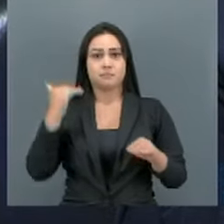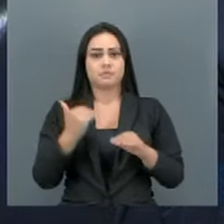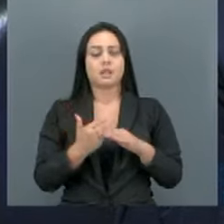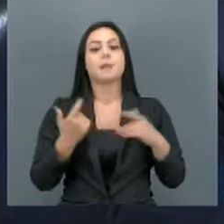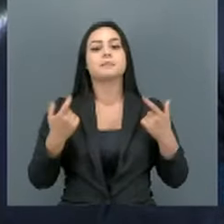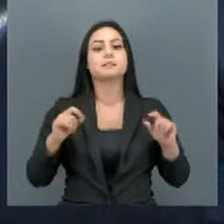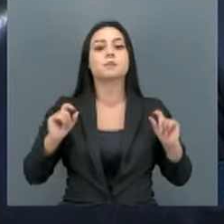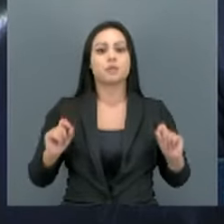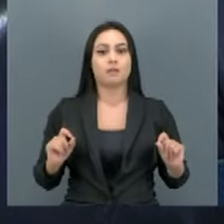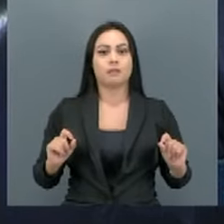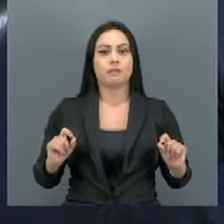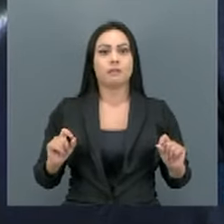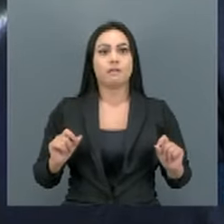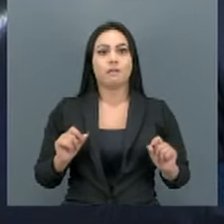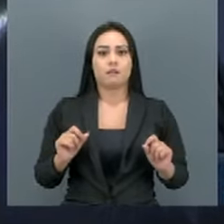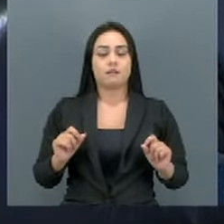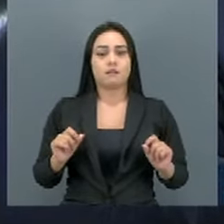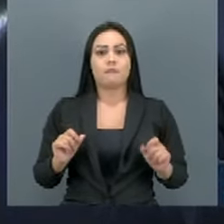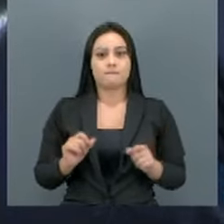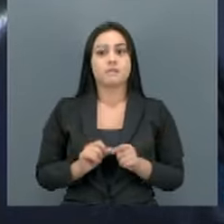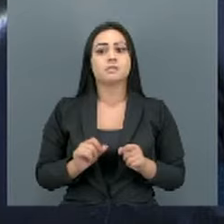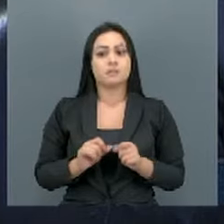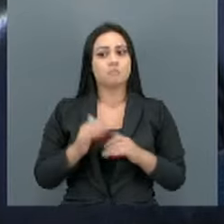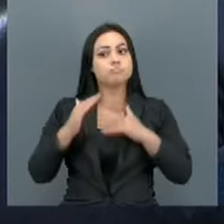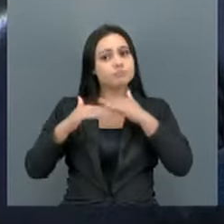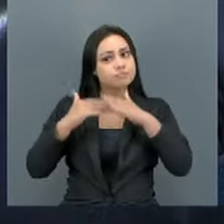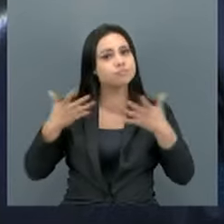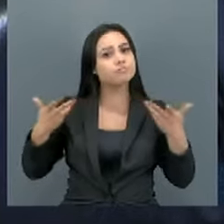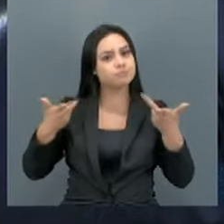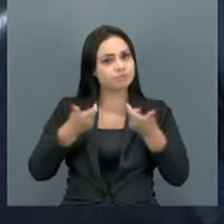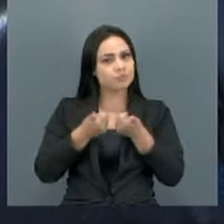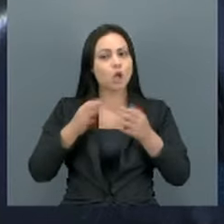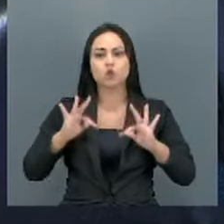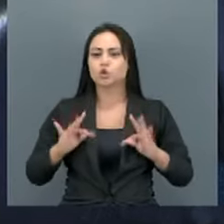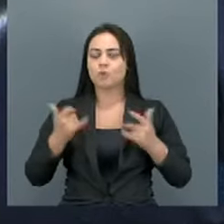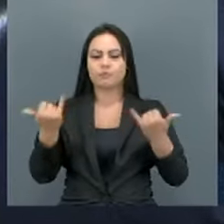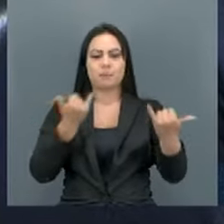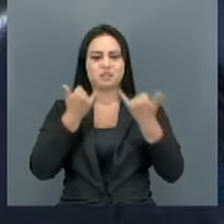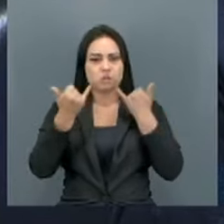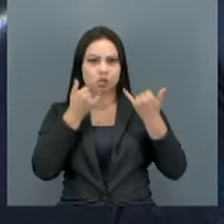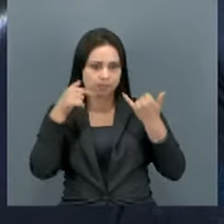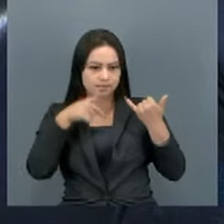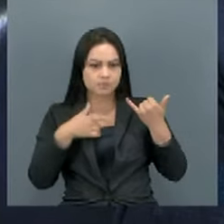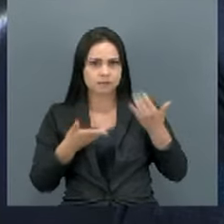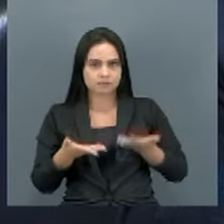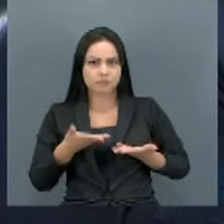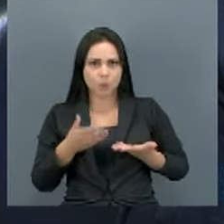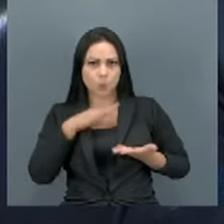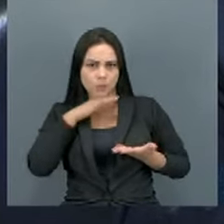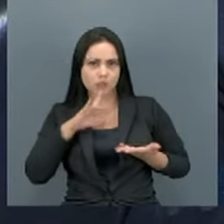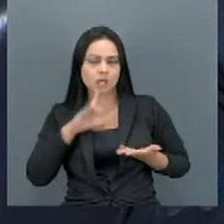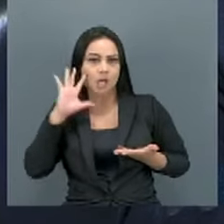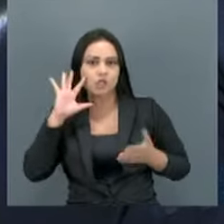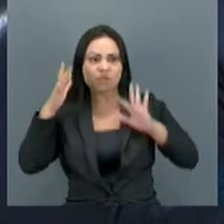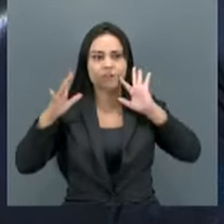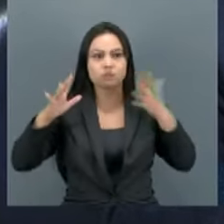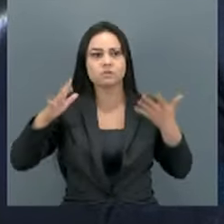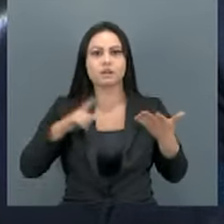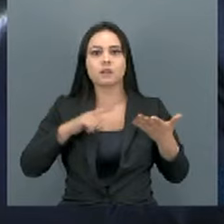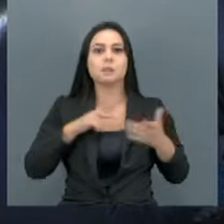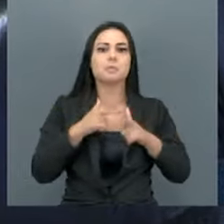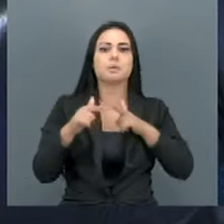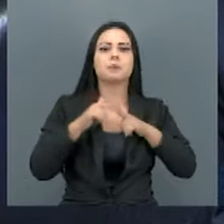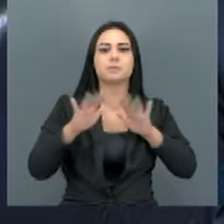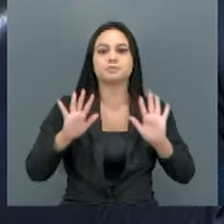realmente fazer bom uso de todas essas informações que chegam em tempo real